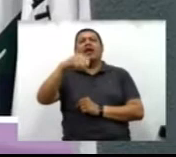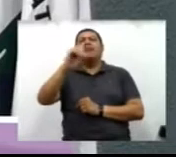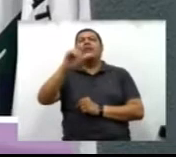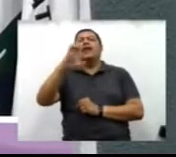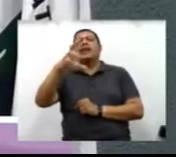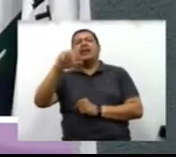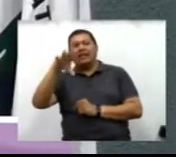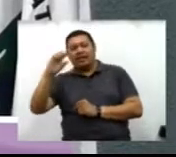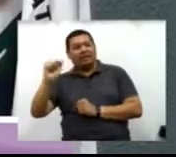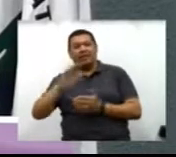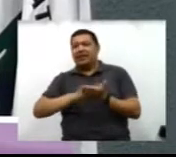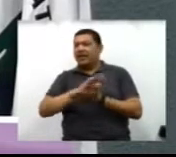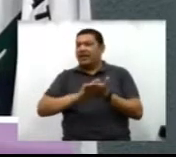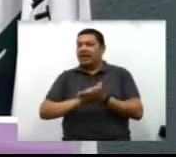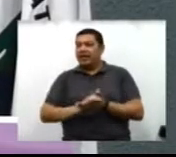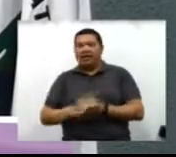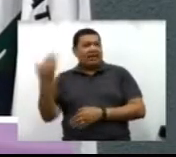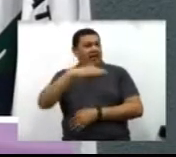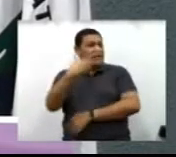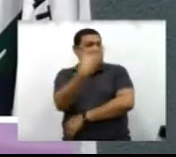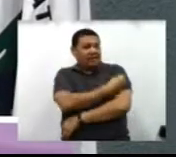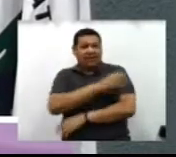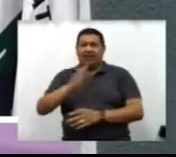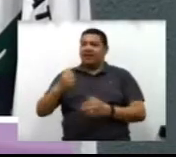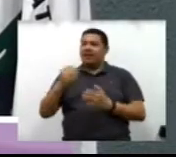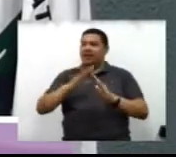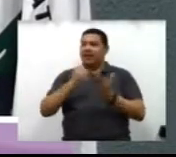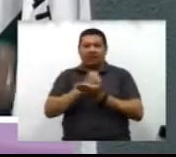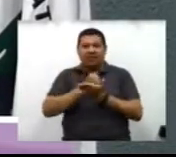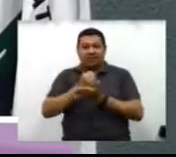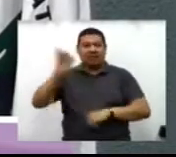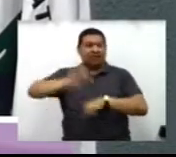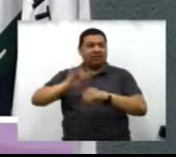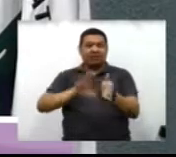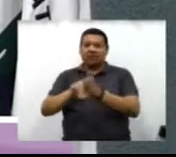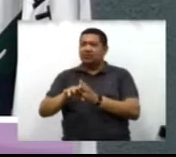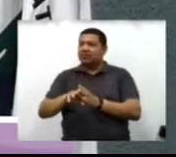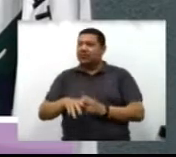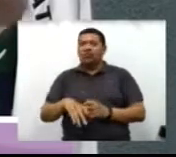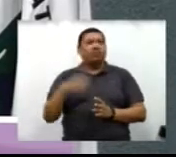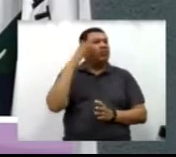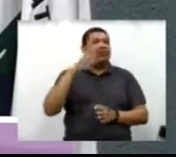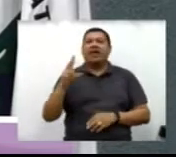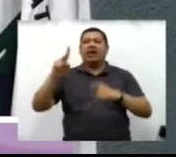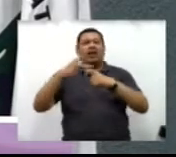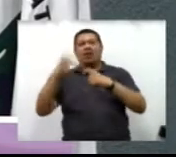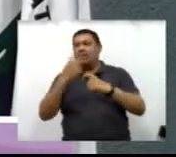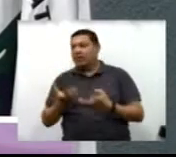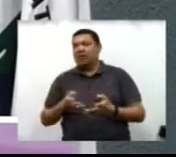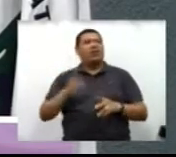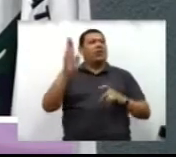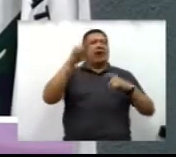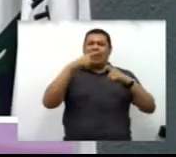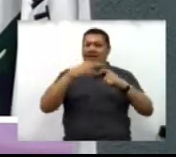dia na Central de Vacinação, você não foi nem um dia na Farmácia Central de Cacoal, você não vai lá no Hospital Euro, você não vai no Hospital